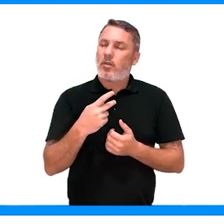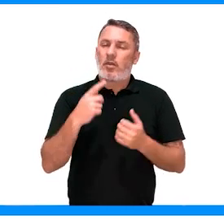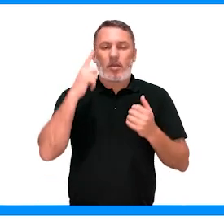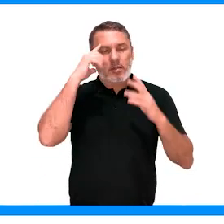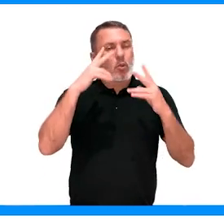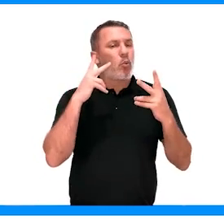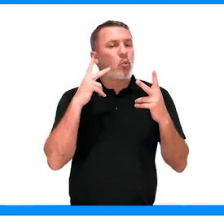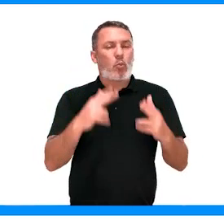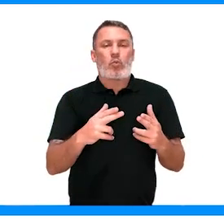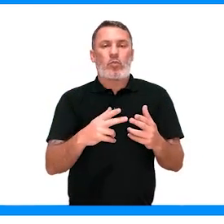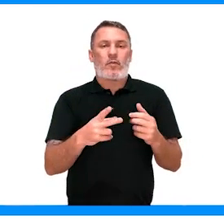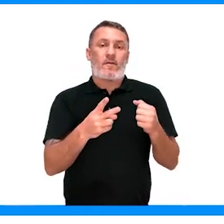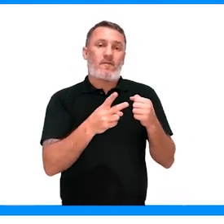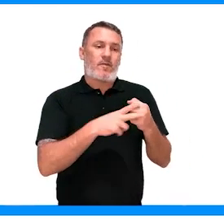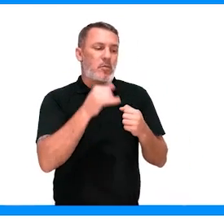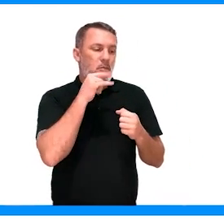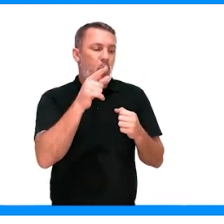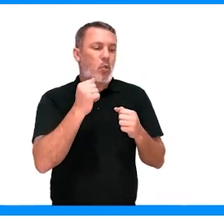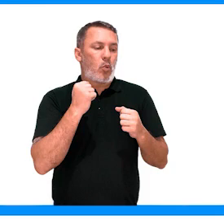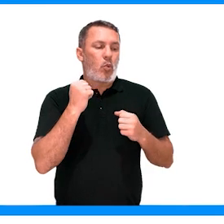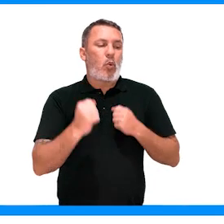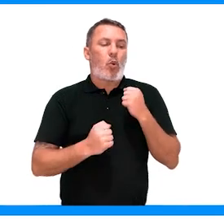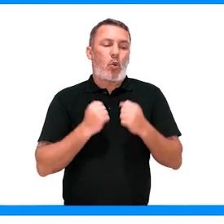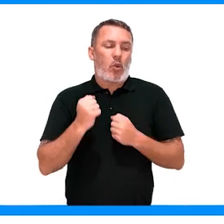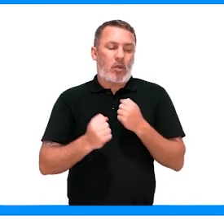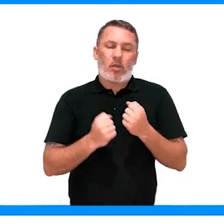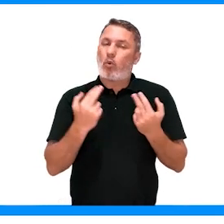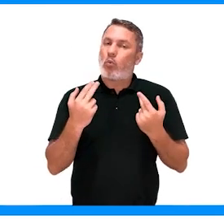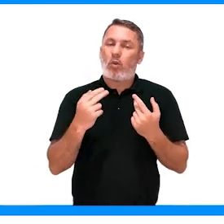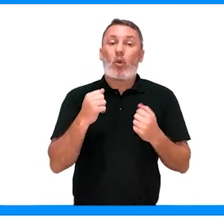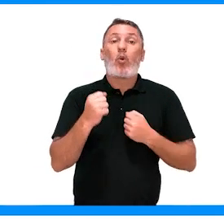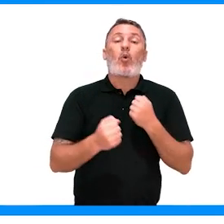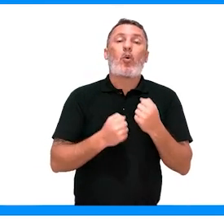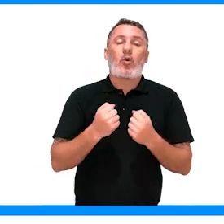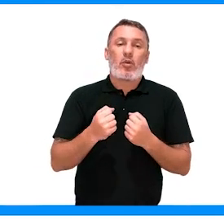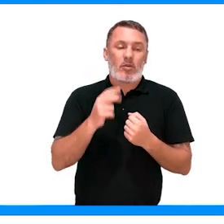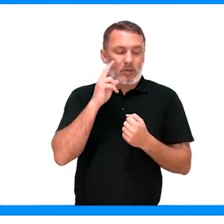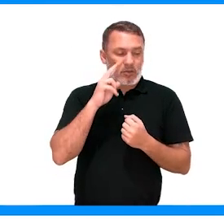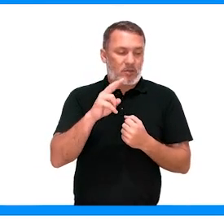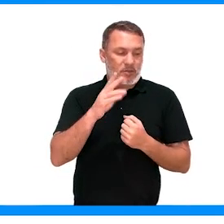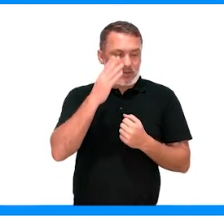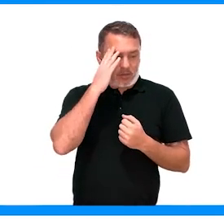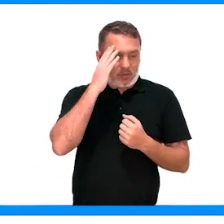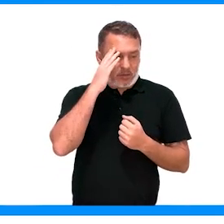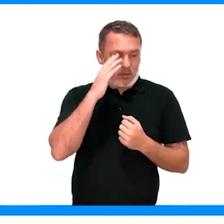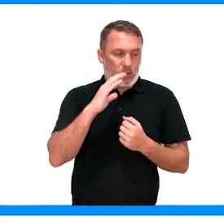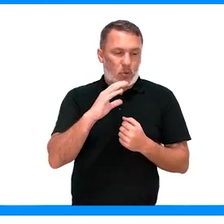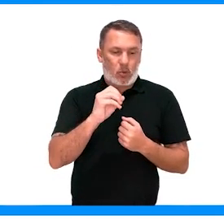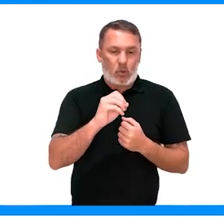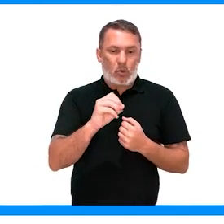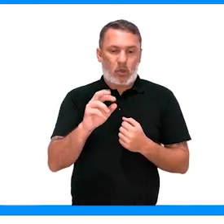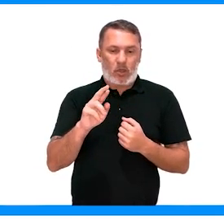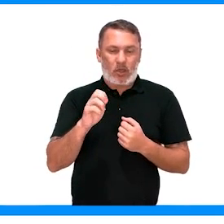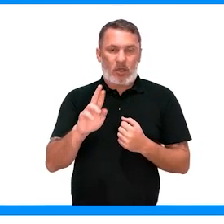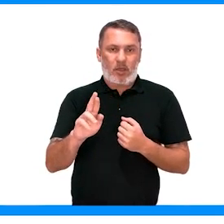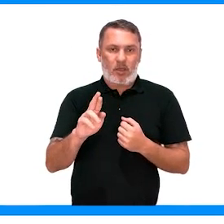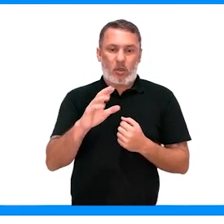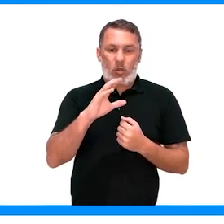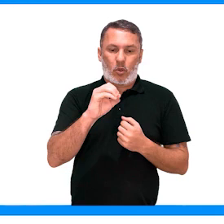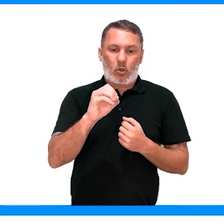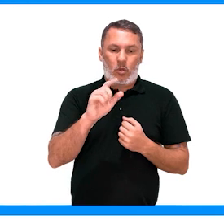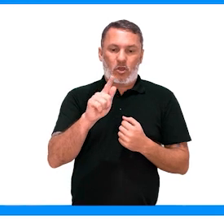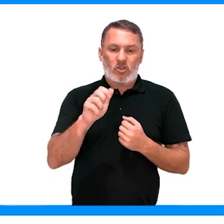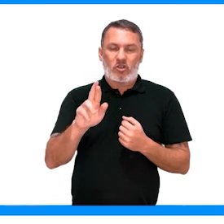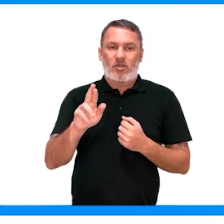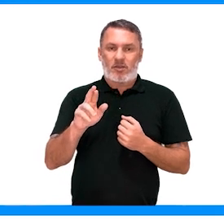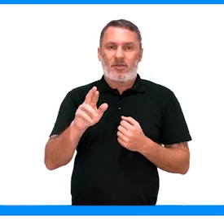Tranquilo? Mesma coisa. Se eu pegar o verbo correr, e esse correr é com G, né? Porque a gente sabe já que só vai